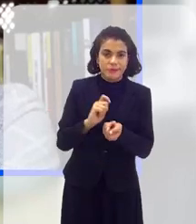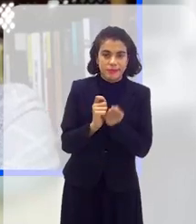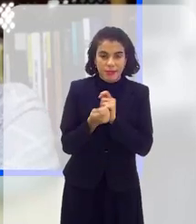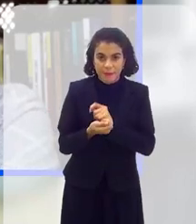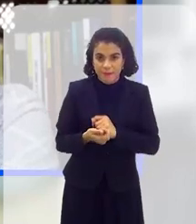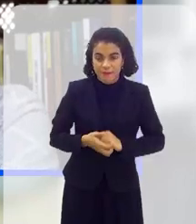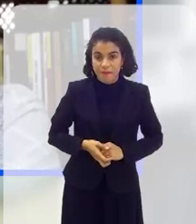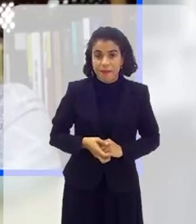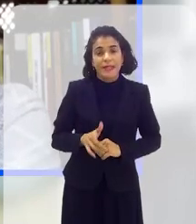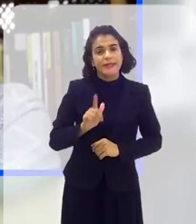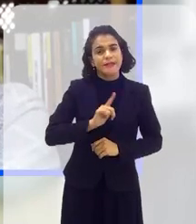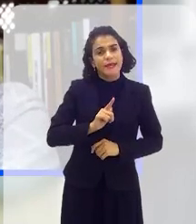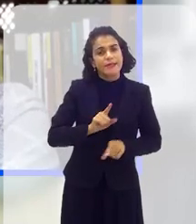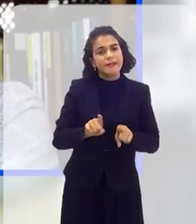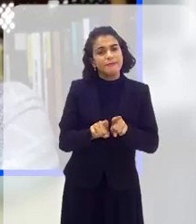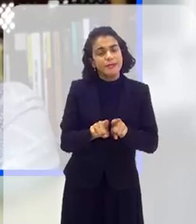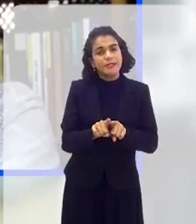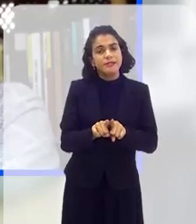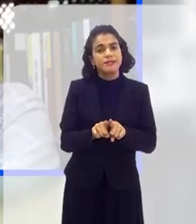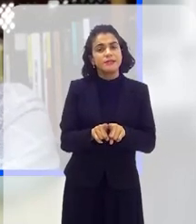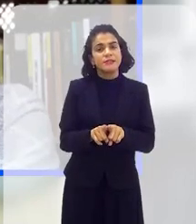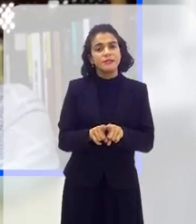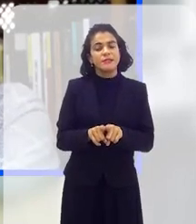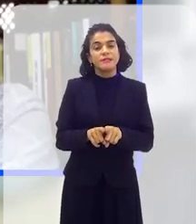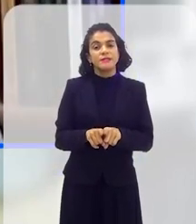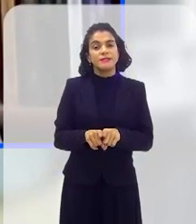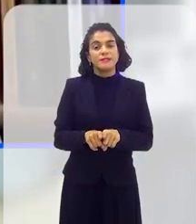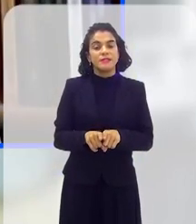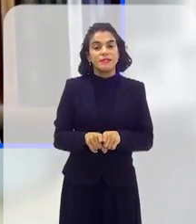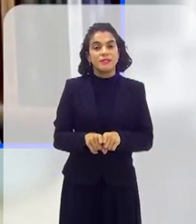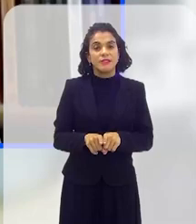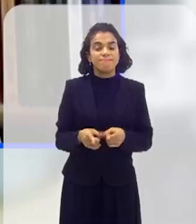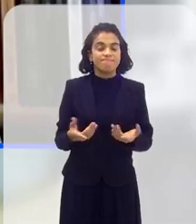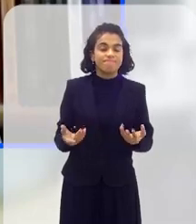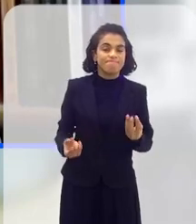tocando isso para frente, né? E tem um pouco também.